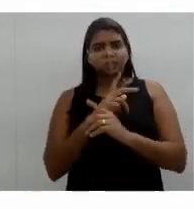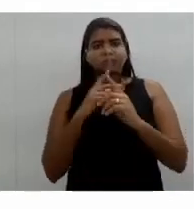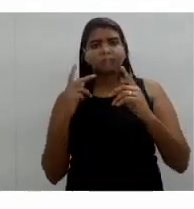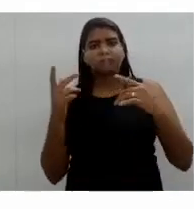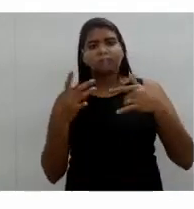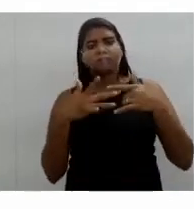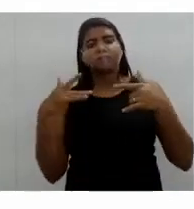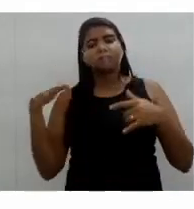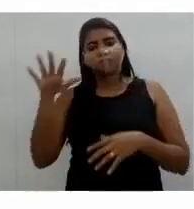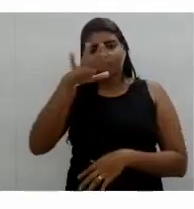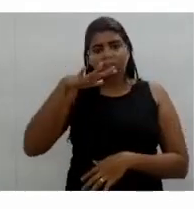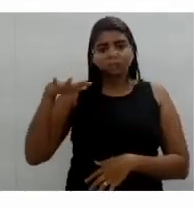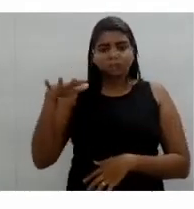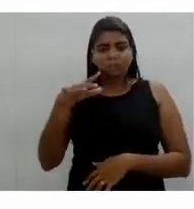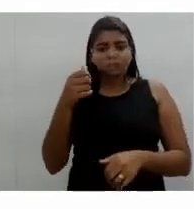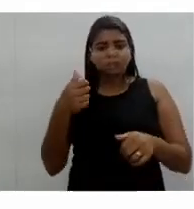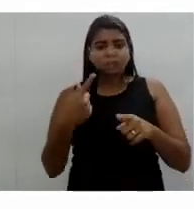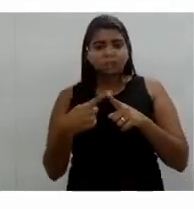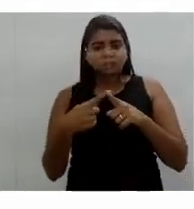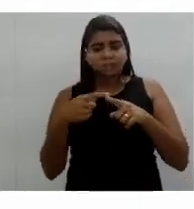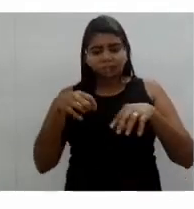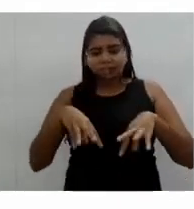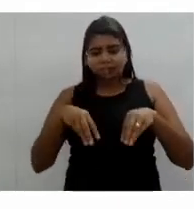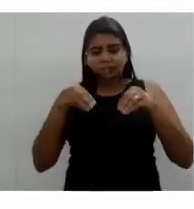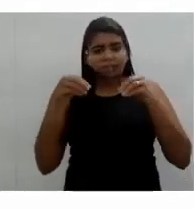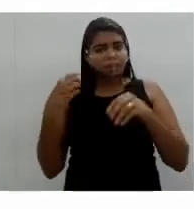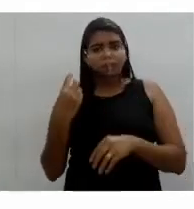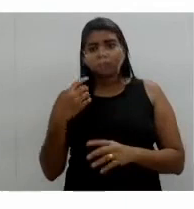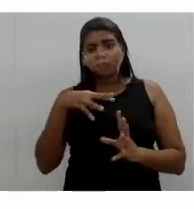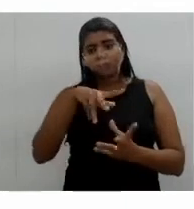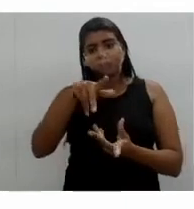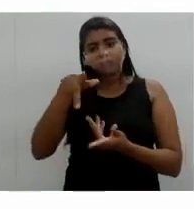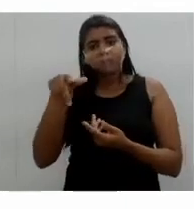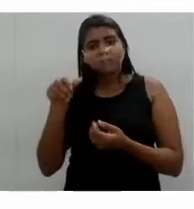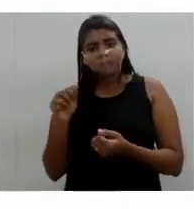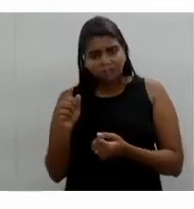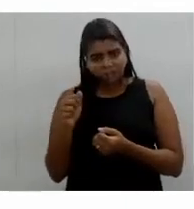isso porque aqui é o único planeta que tem seres